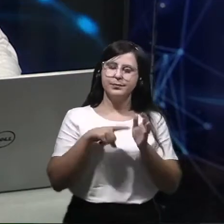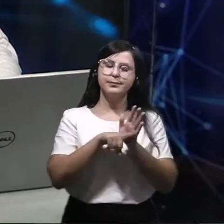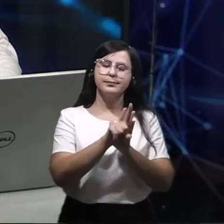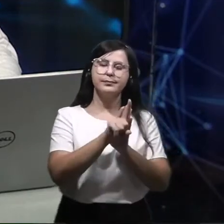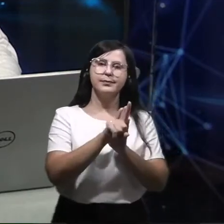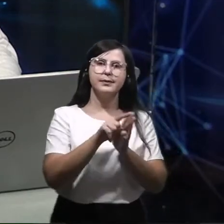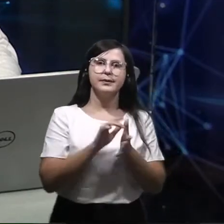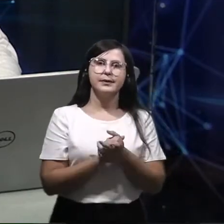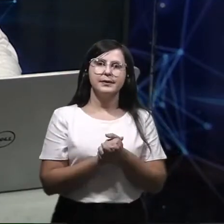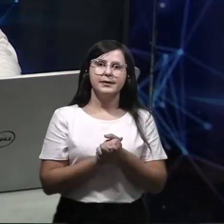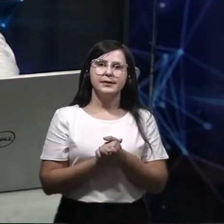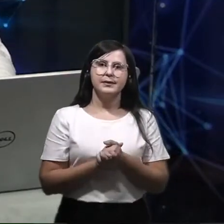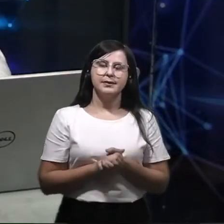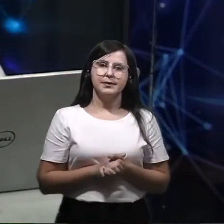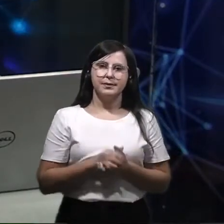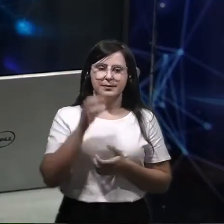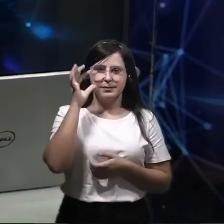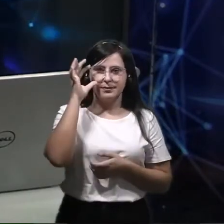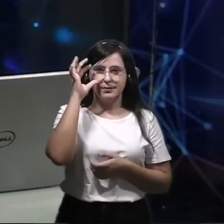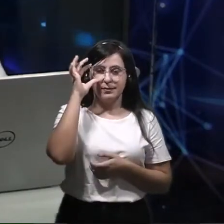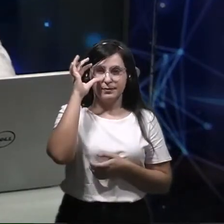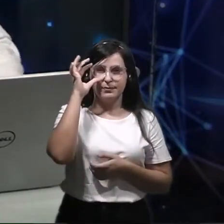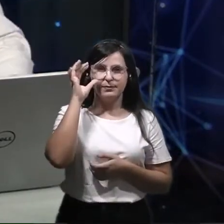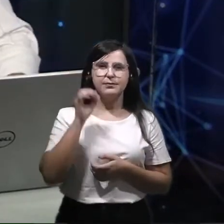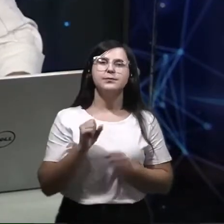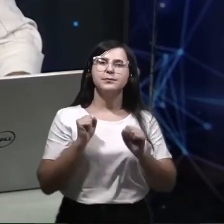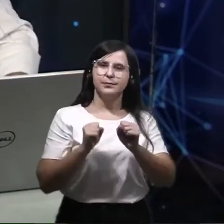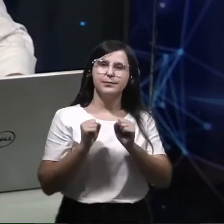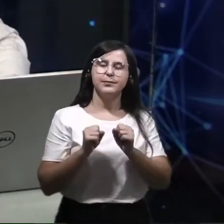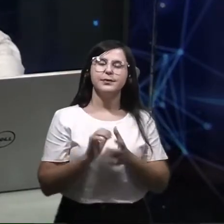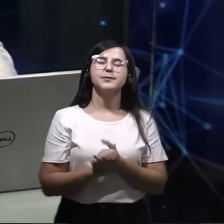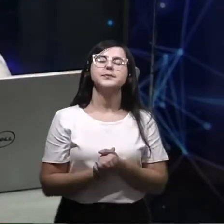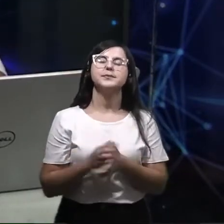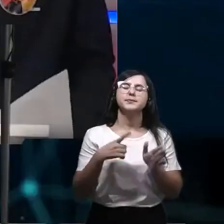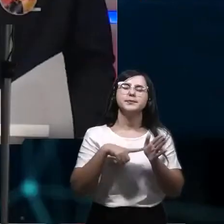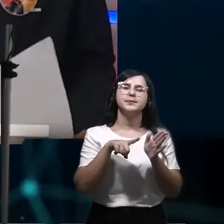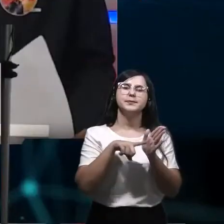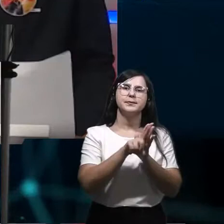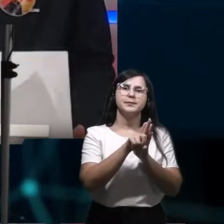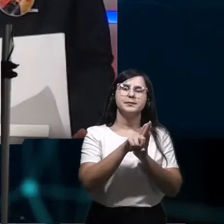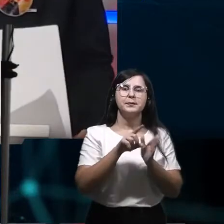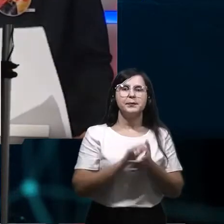O candidato Maciel não participou, né? Não, está correto. O senhor tem o tempo de 1 minuto para formular a sua pergunta.